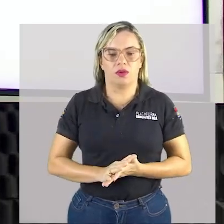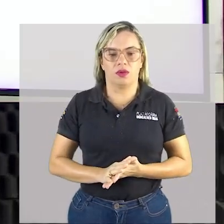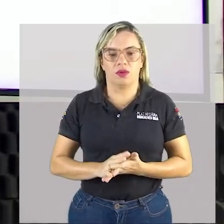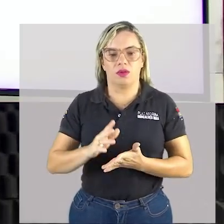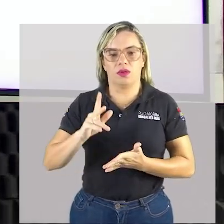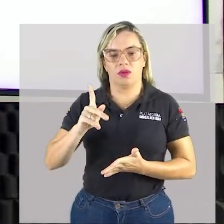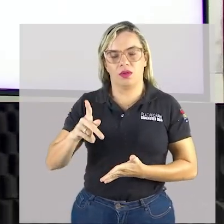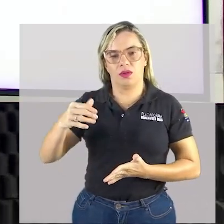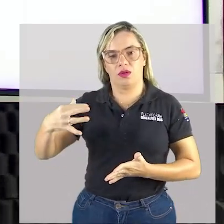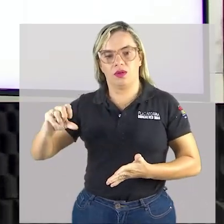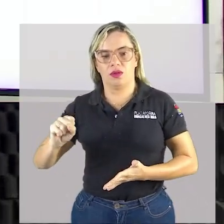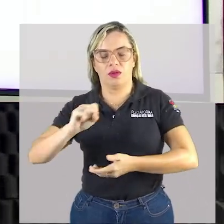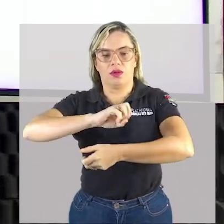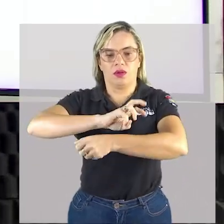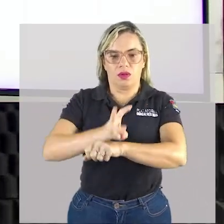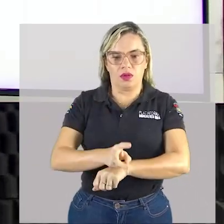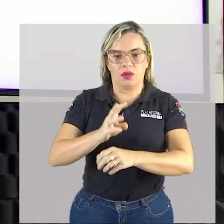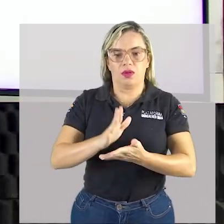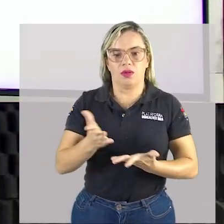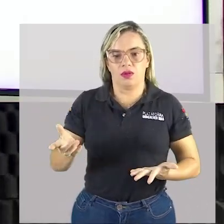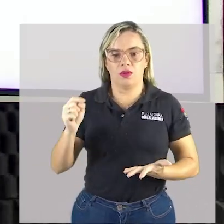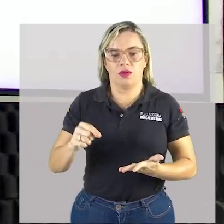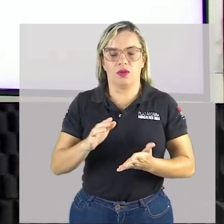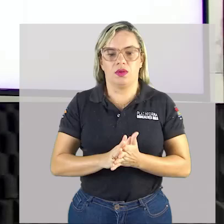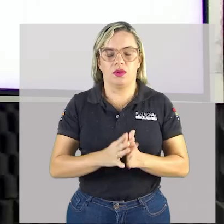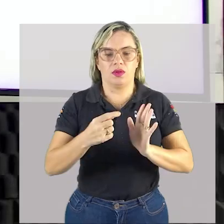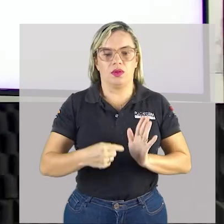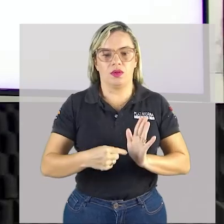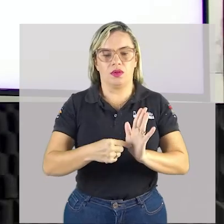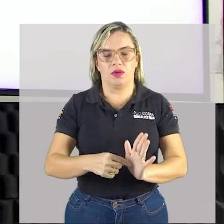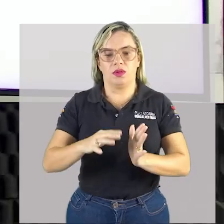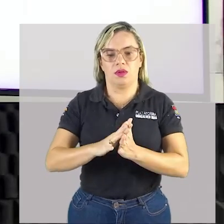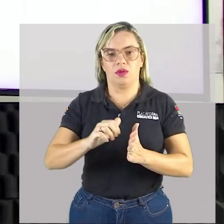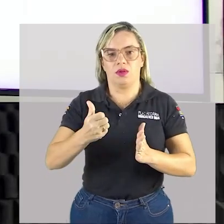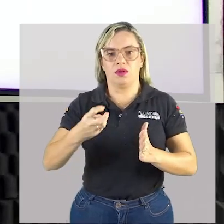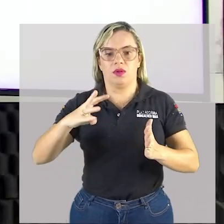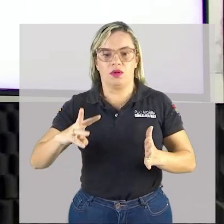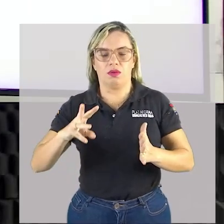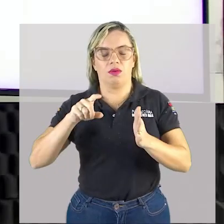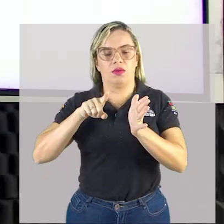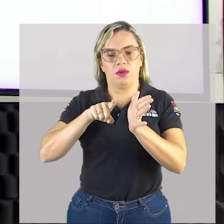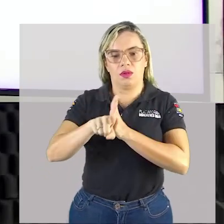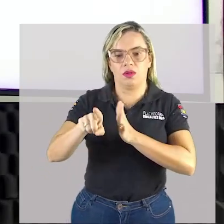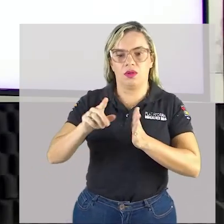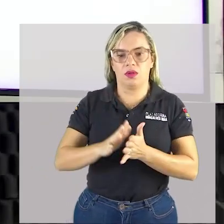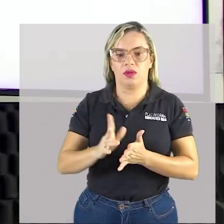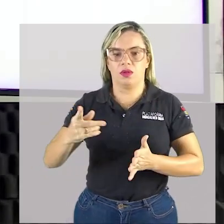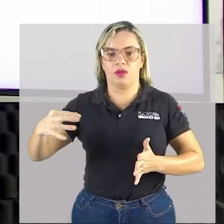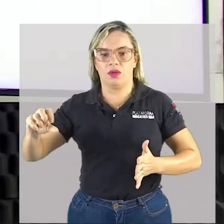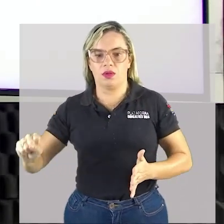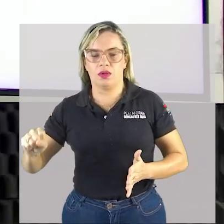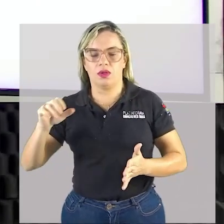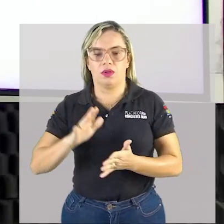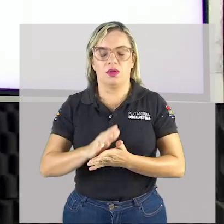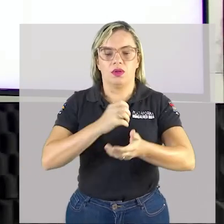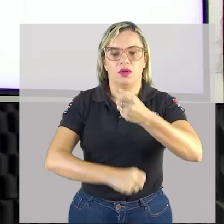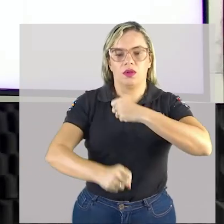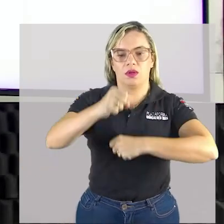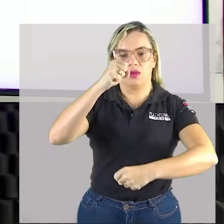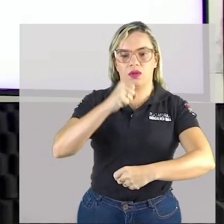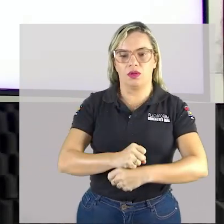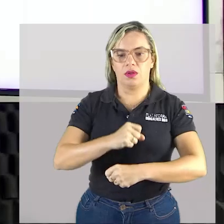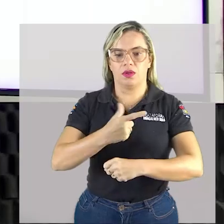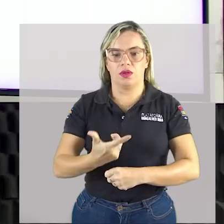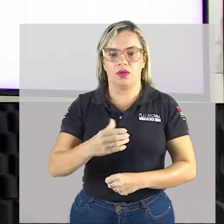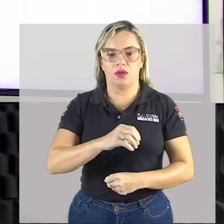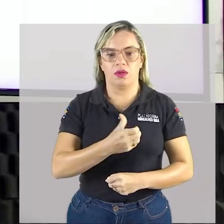as questões da UEMA e a gente já vem aqui para a questão 13, tá bom? Do PAS 2016. E